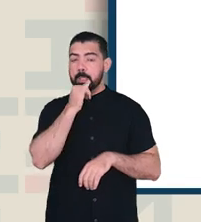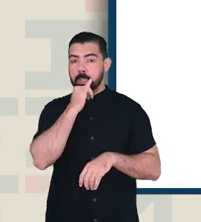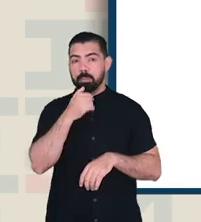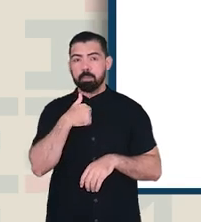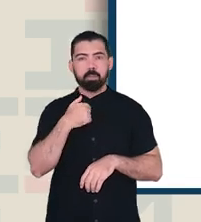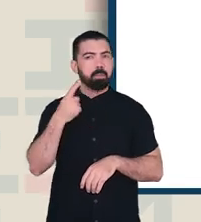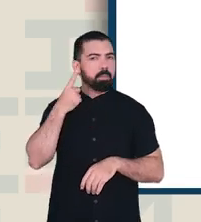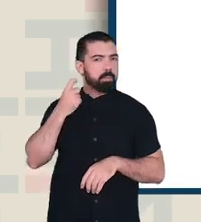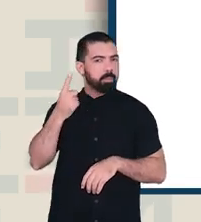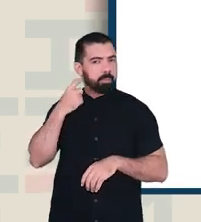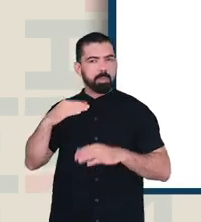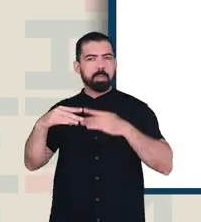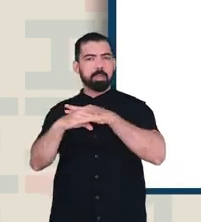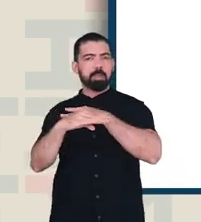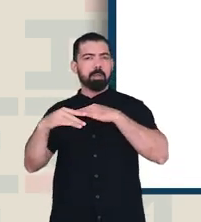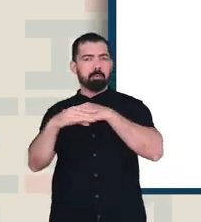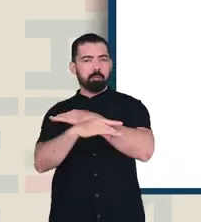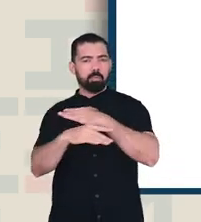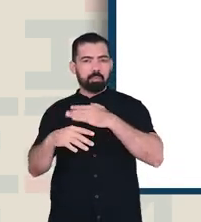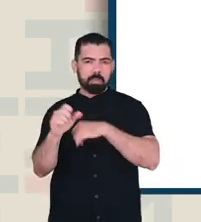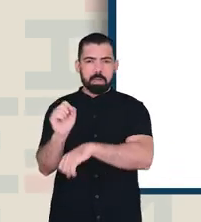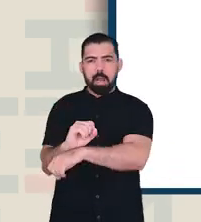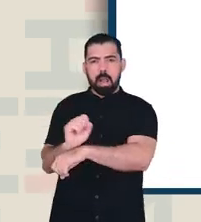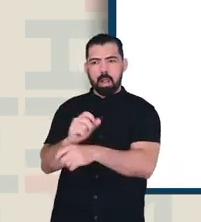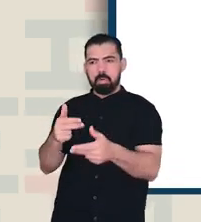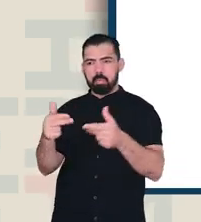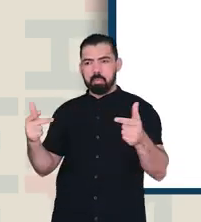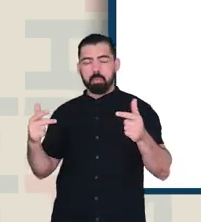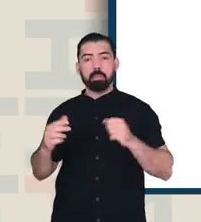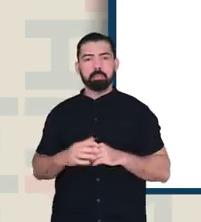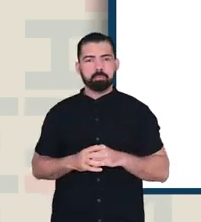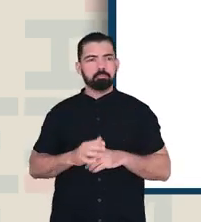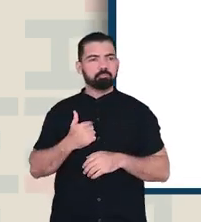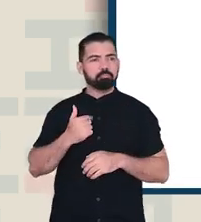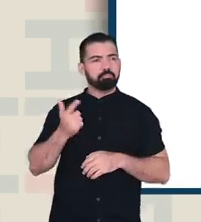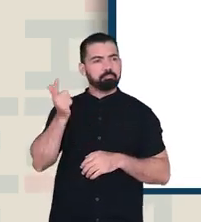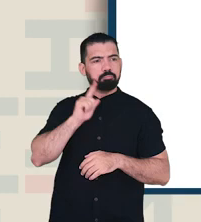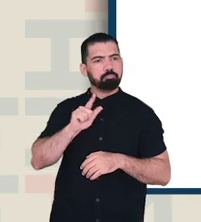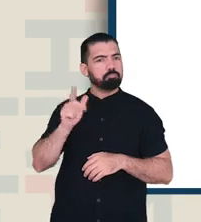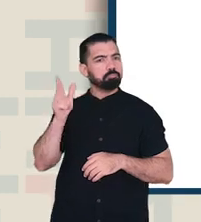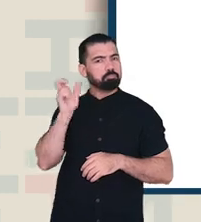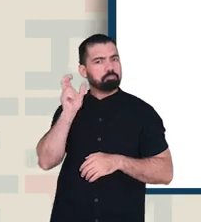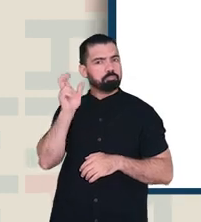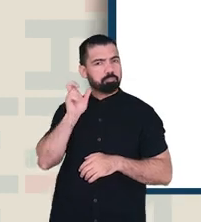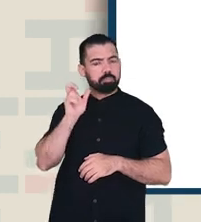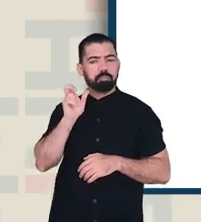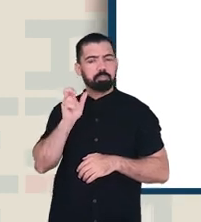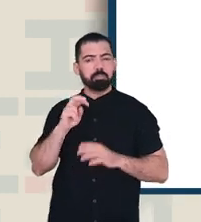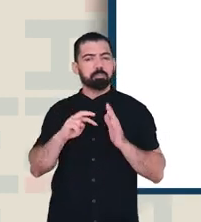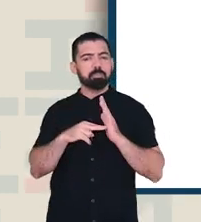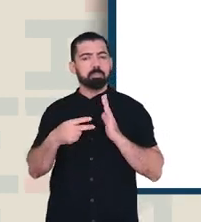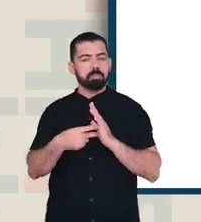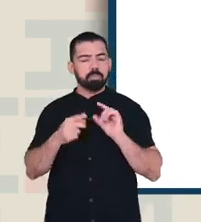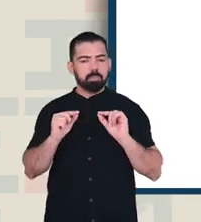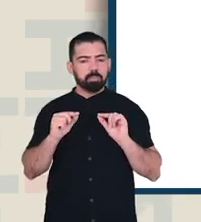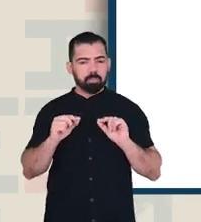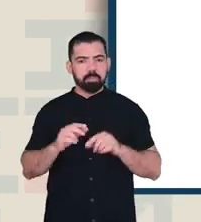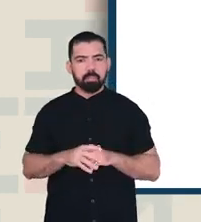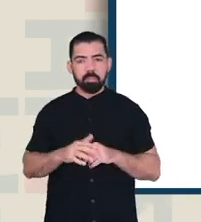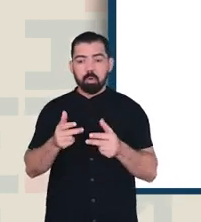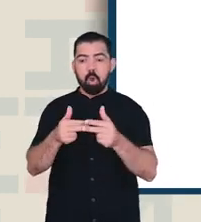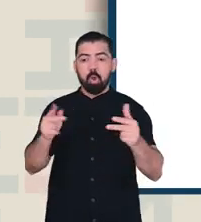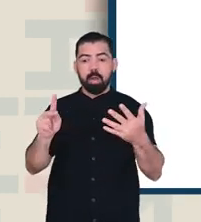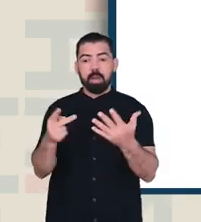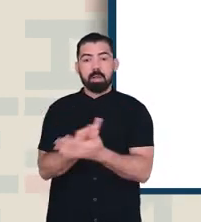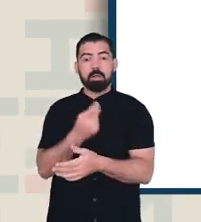som do trânsito da rua e, de alguma maneira, eu estou escutando como que